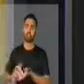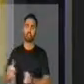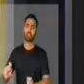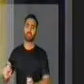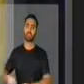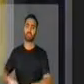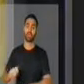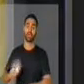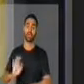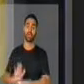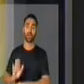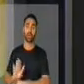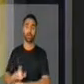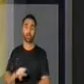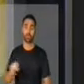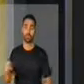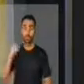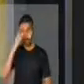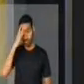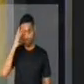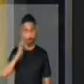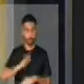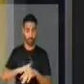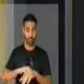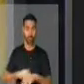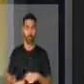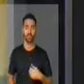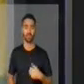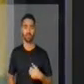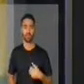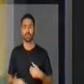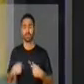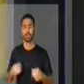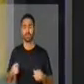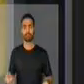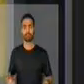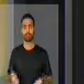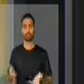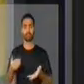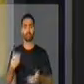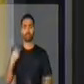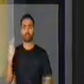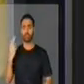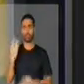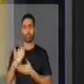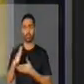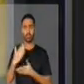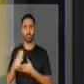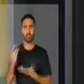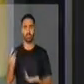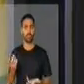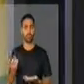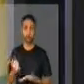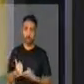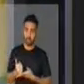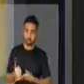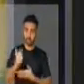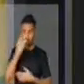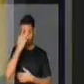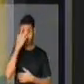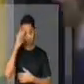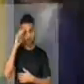pode realmente beneficiar o paciente certo. A gente precisa investir nisso. Não faz sentido existir medicamentos que beneficiam determinadas pessoas e